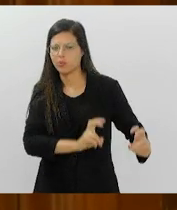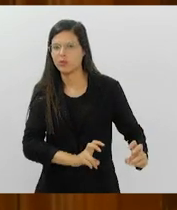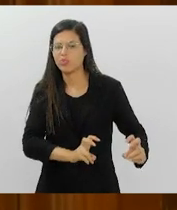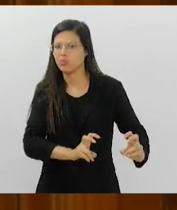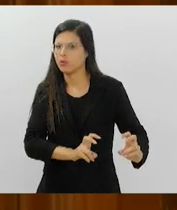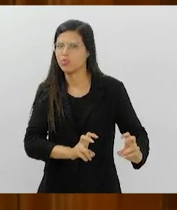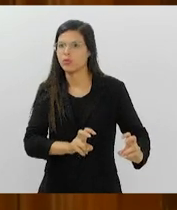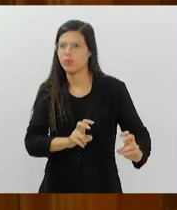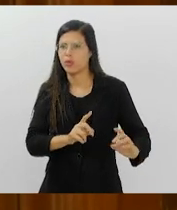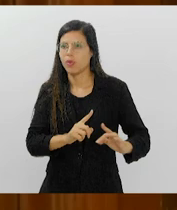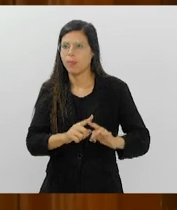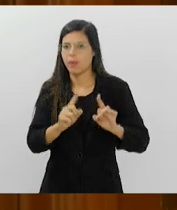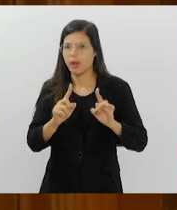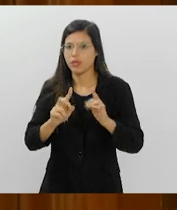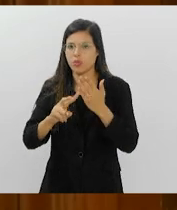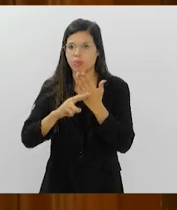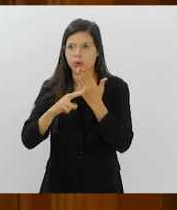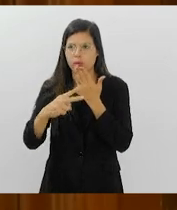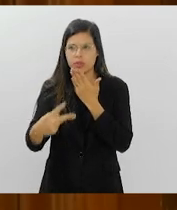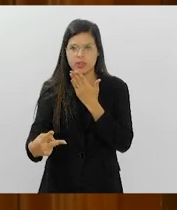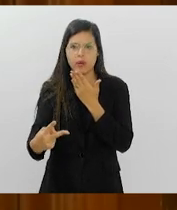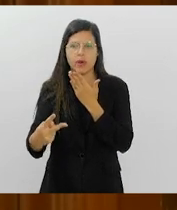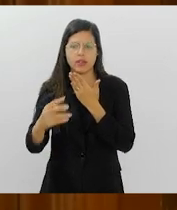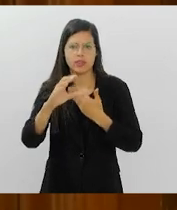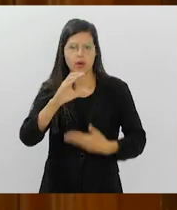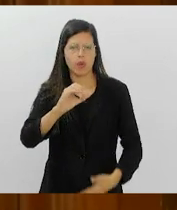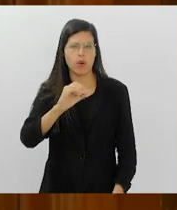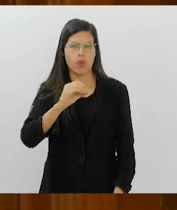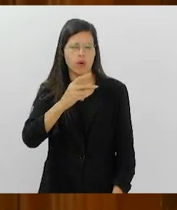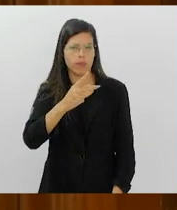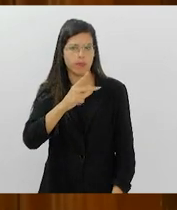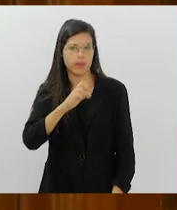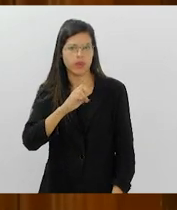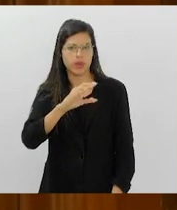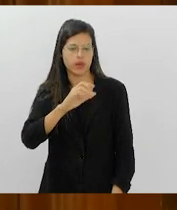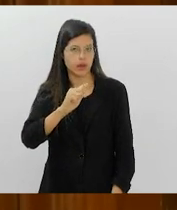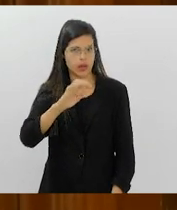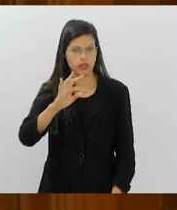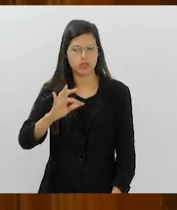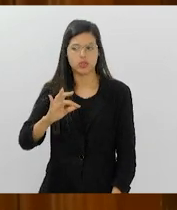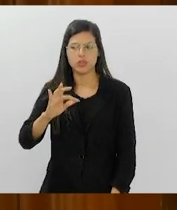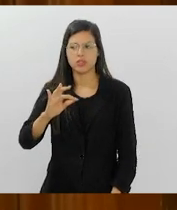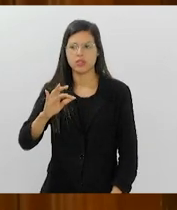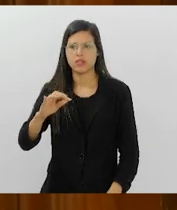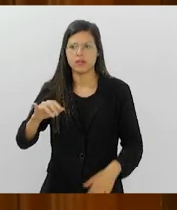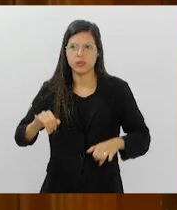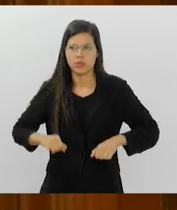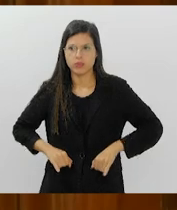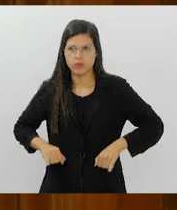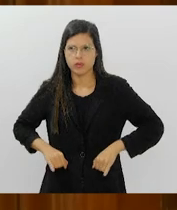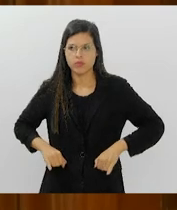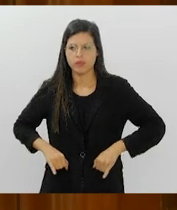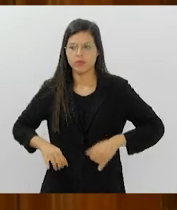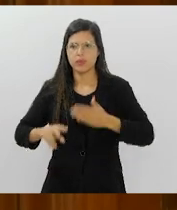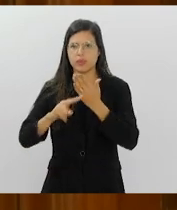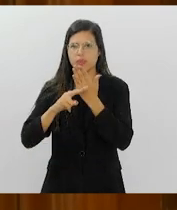do efeito copycat, a gente vem sofrendo essas consequências até os dias atuais. Depois a gente,